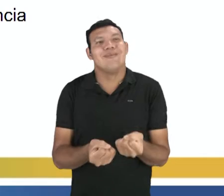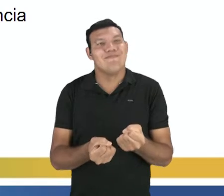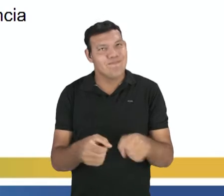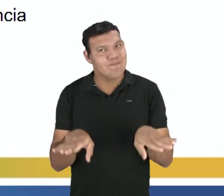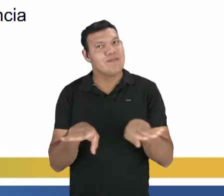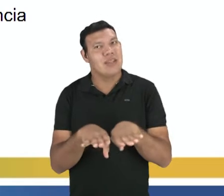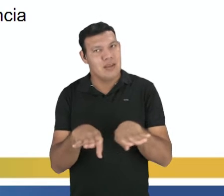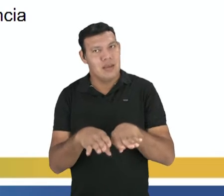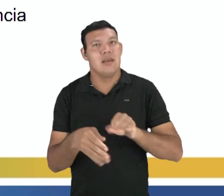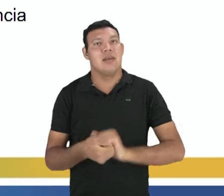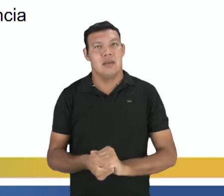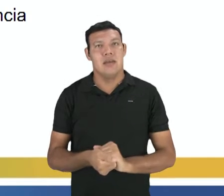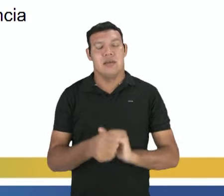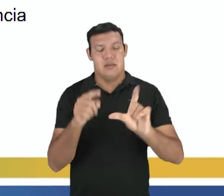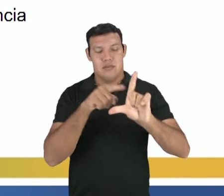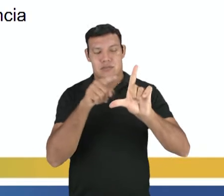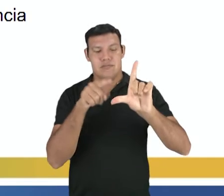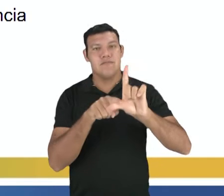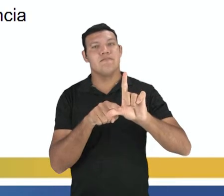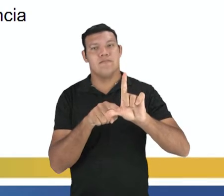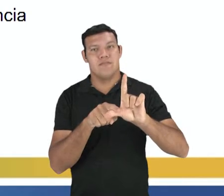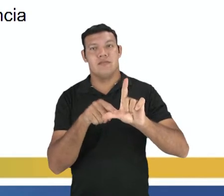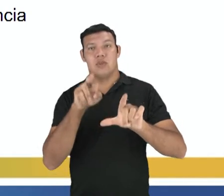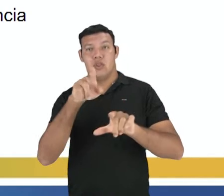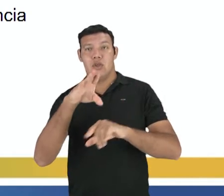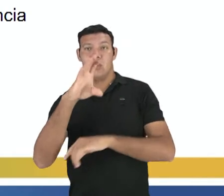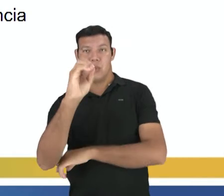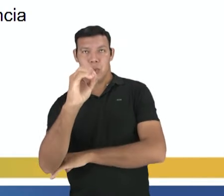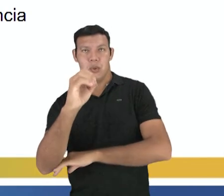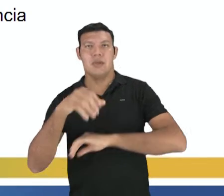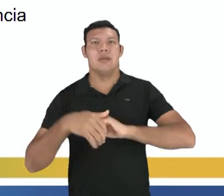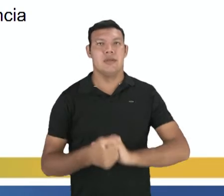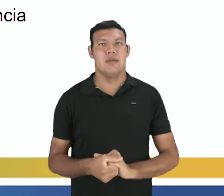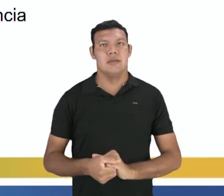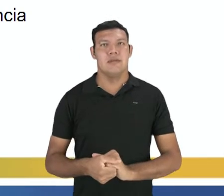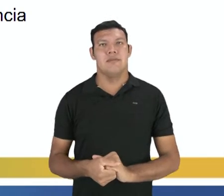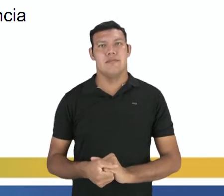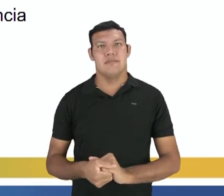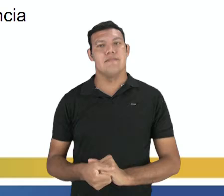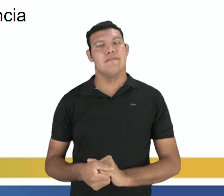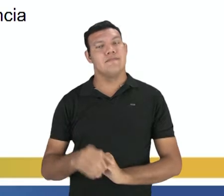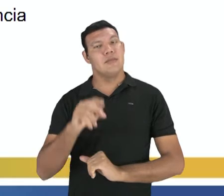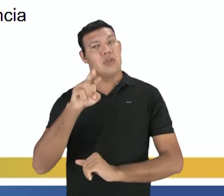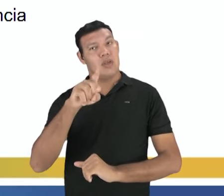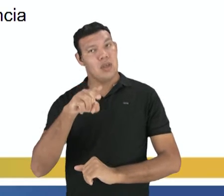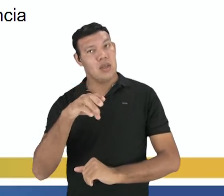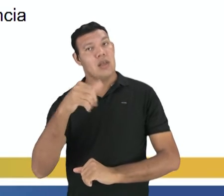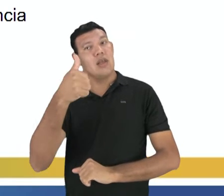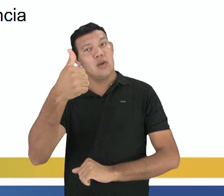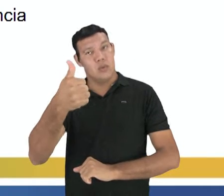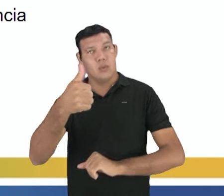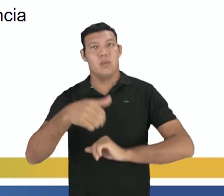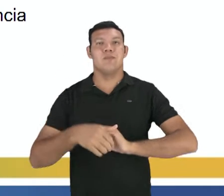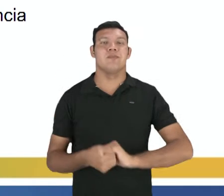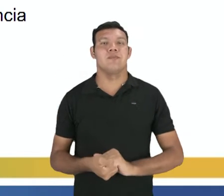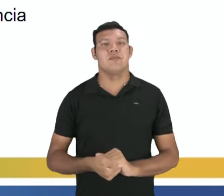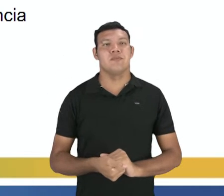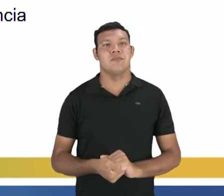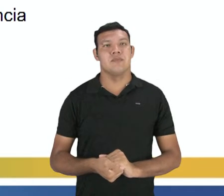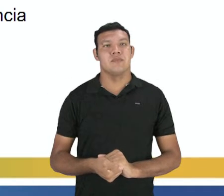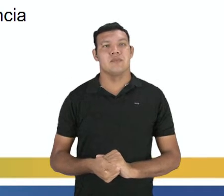para baixo então o ângulo entre eles é zero mais uma vez o cosseno vai ser zero né então com 100 de 0° é